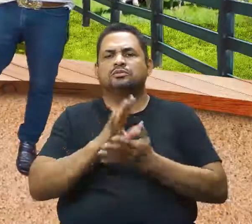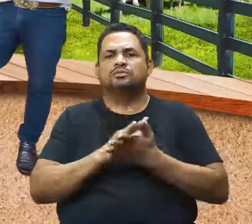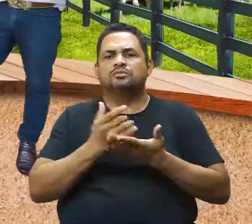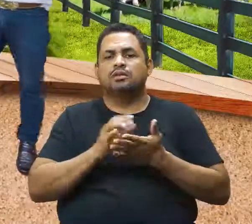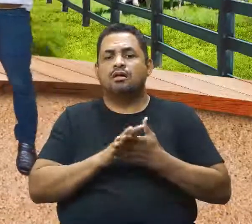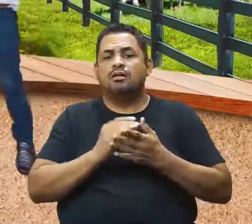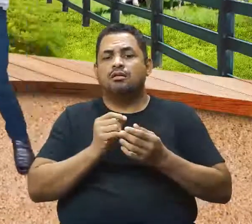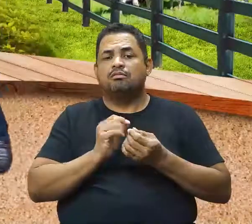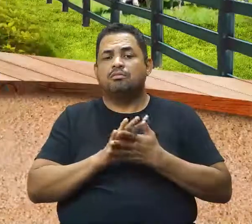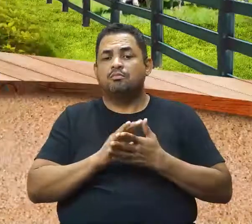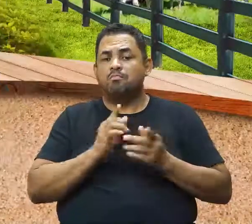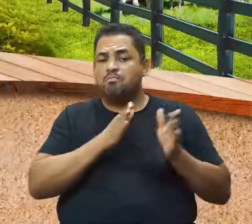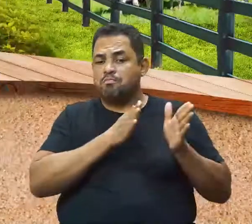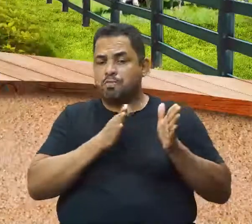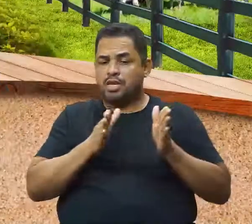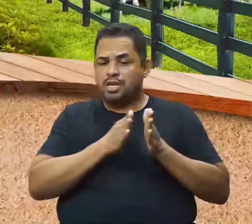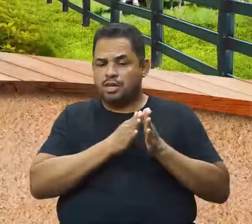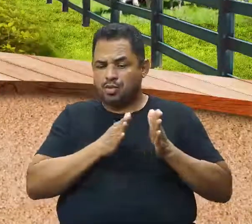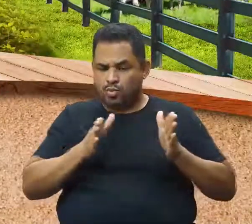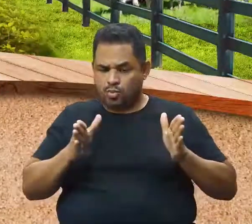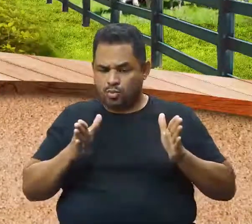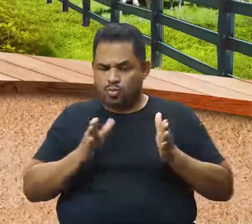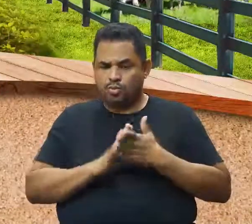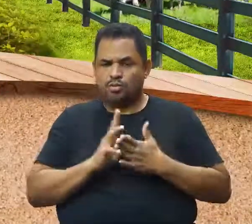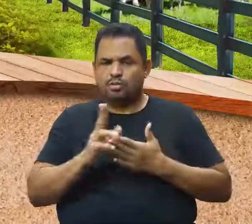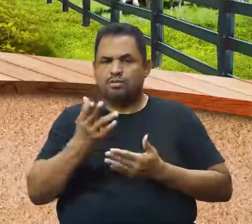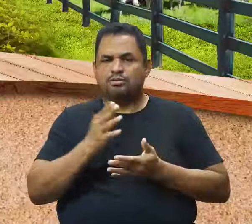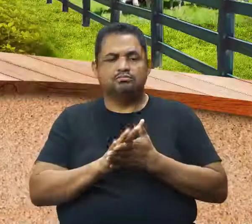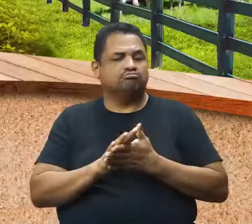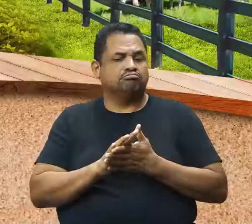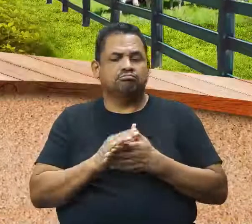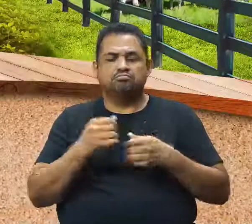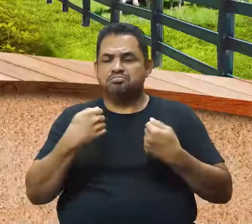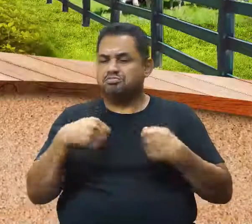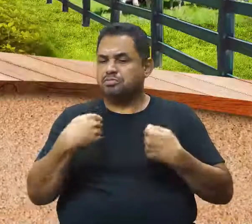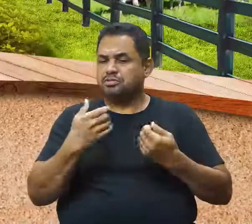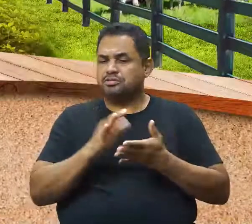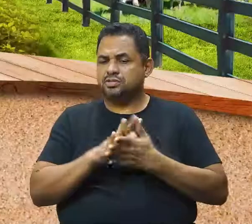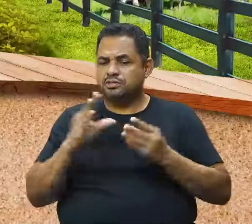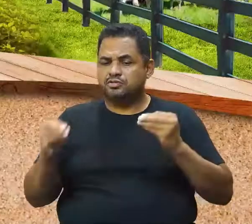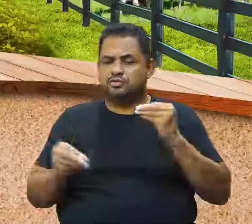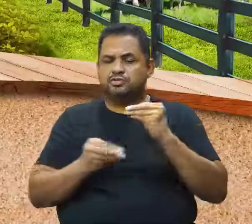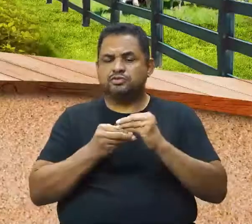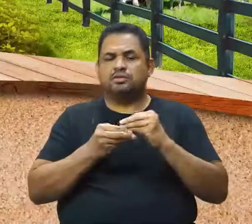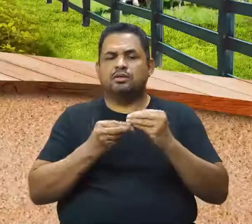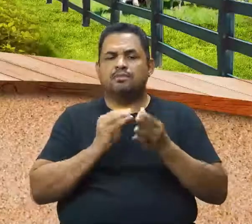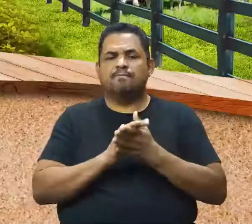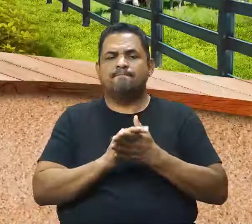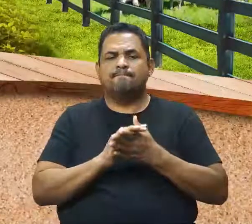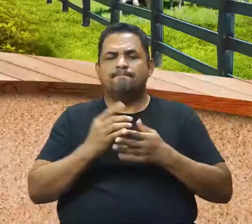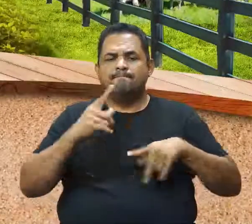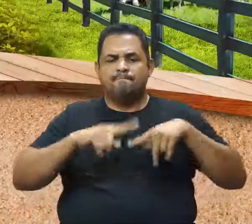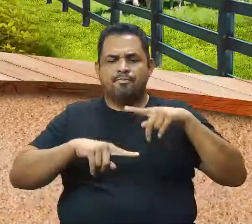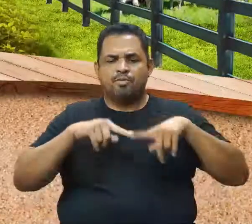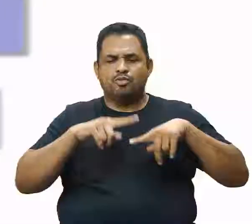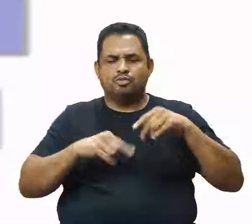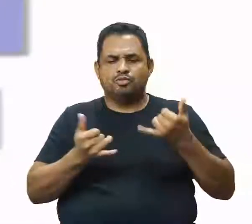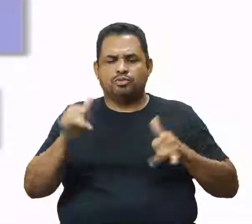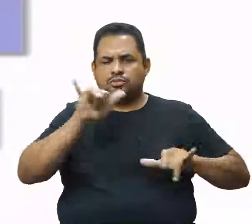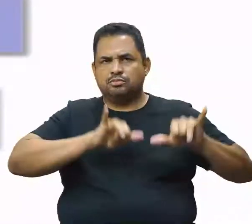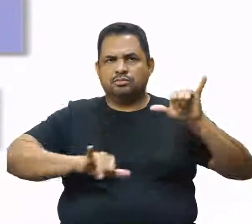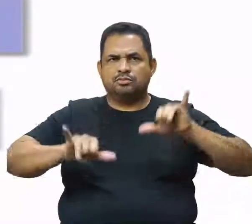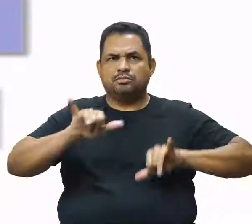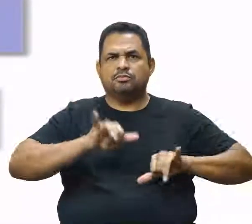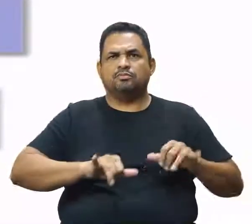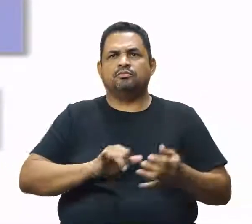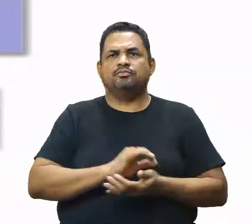essa durabilidade, esse processo, sem adicionar produtos químicos. Vamos lá, então? Dá uma olhada aí na tela, meus